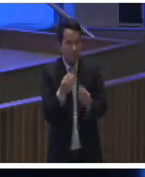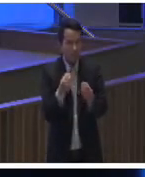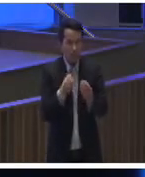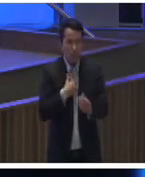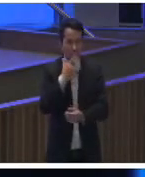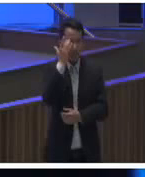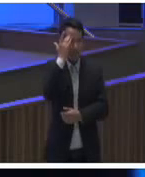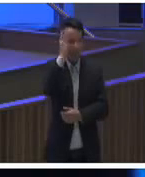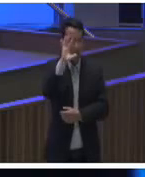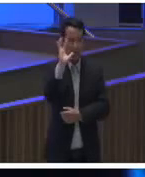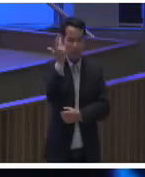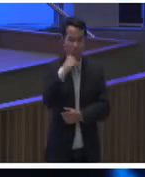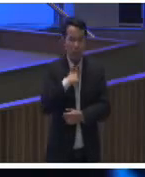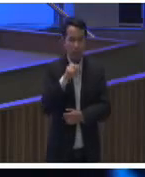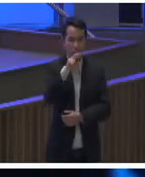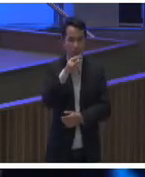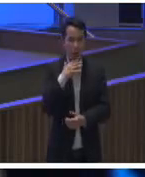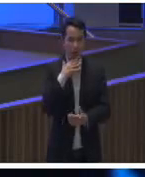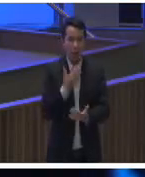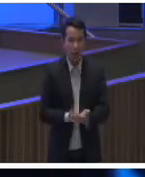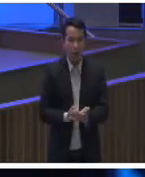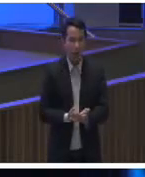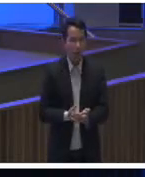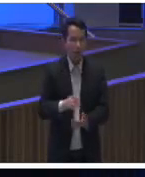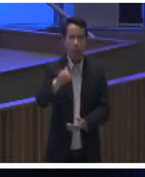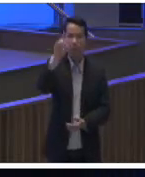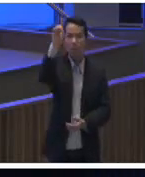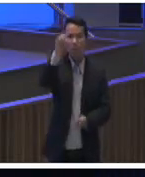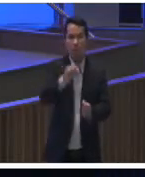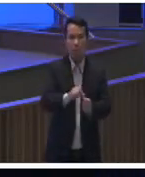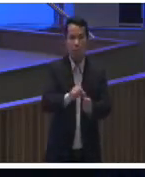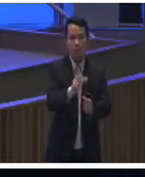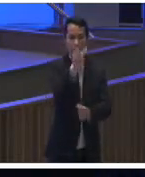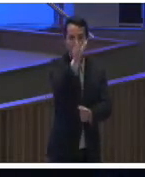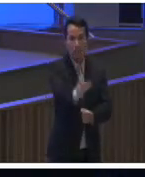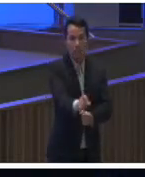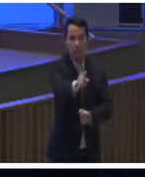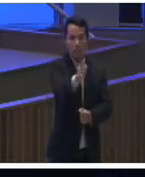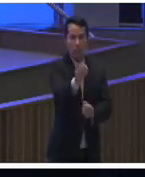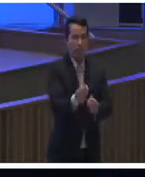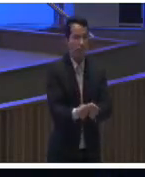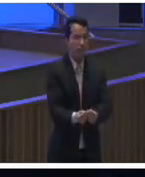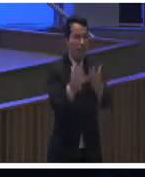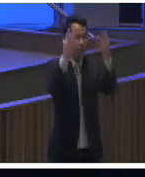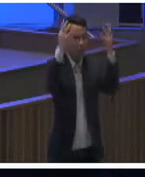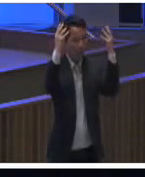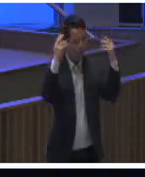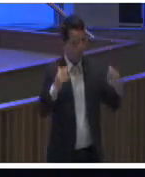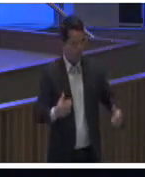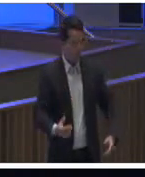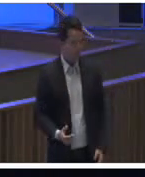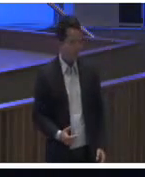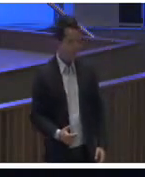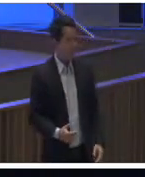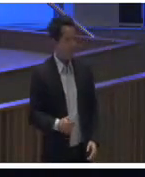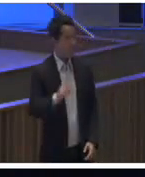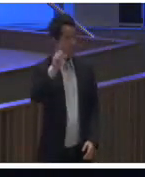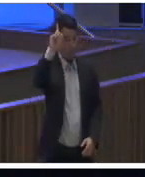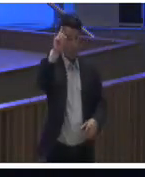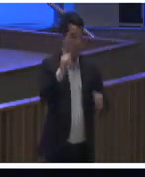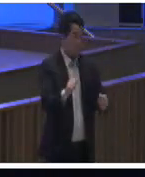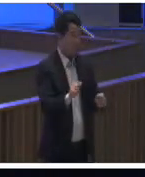aconteceu, mas só para olhar para eles já estou vendo que alguma coisa aconteceu. Se Deus pode fazer isso na vida deles, pode fazer na minha vida